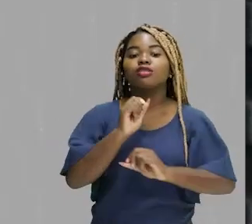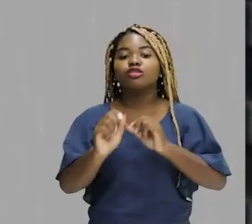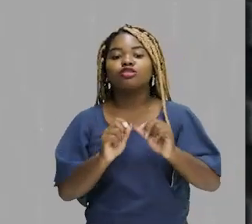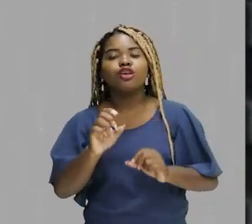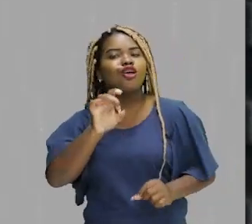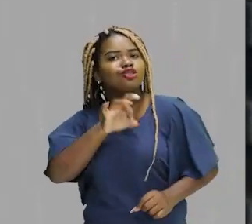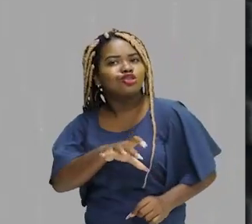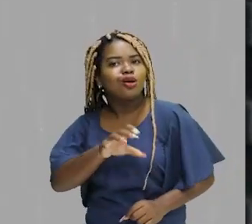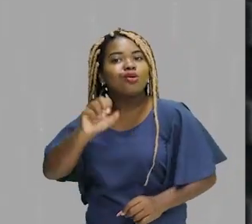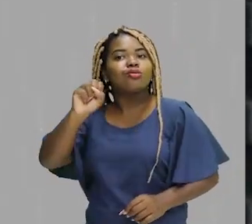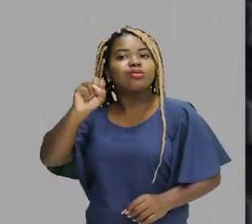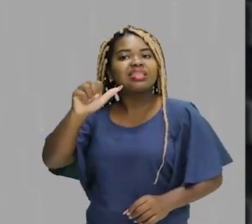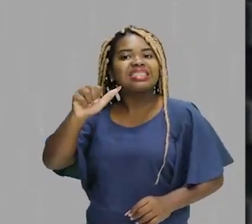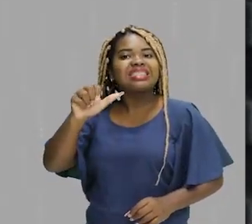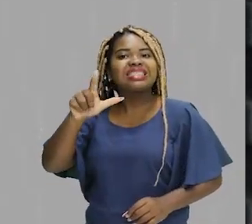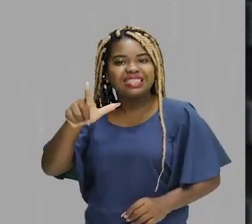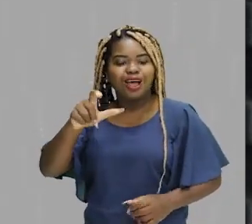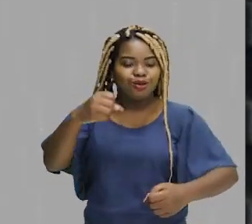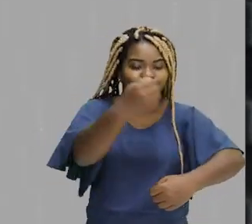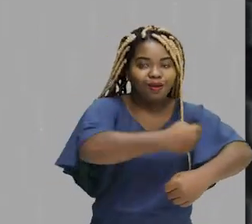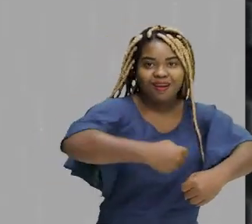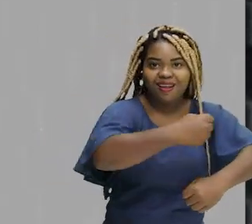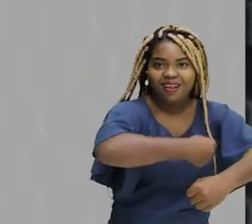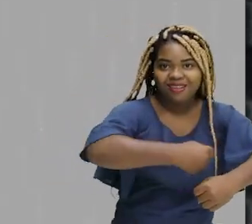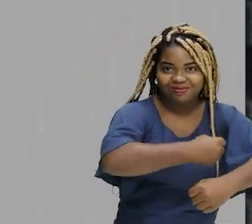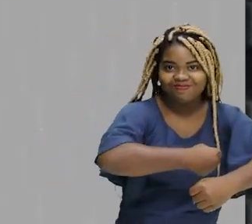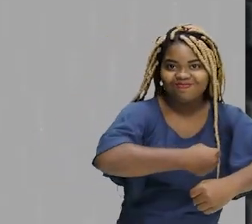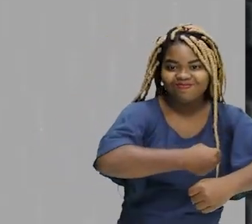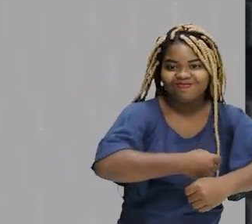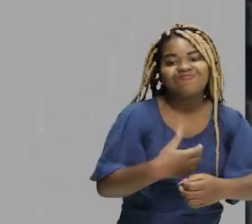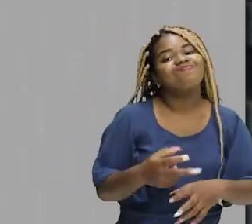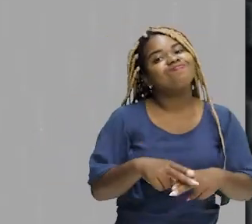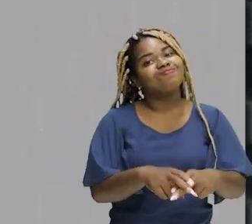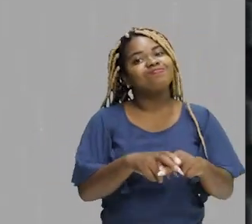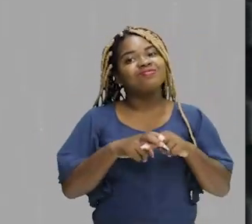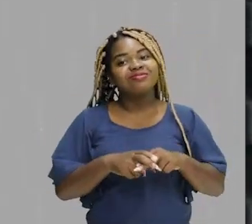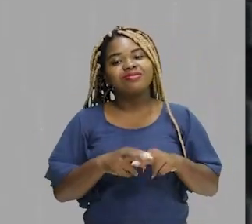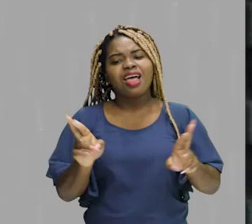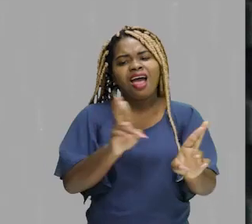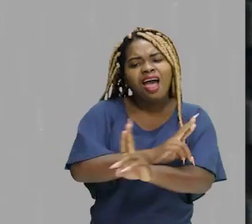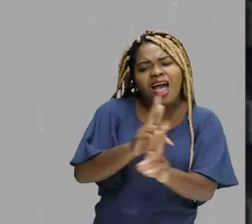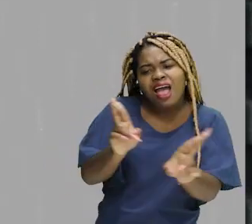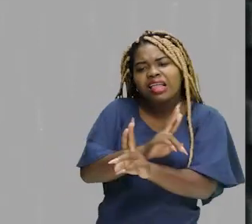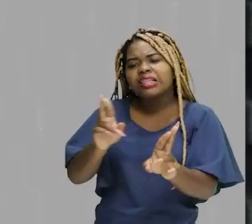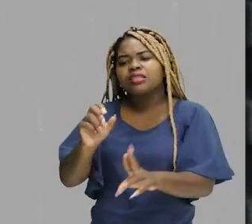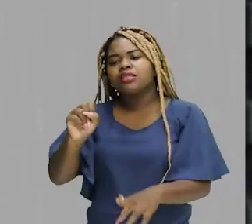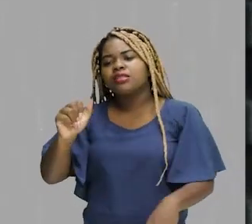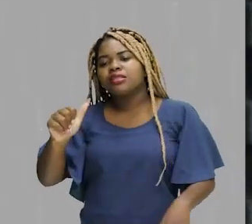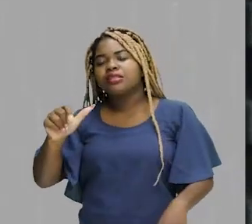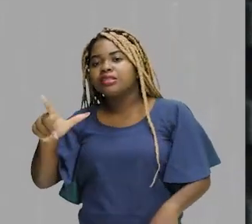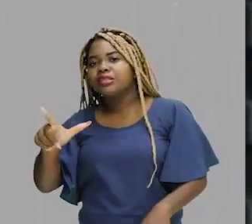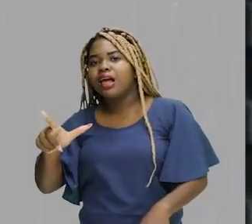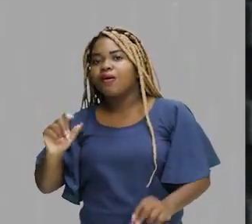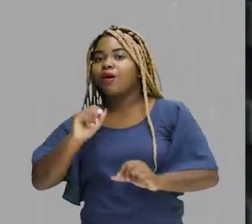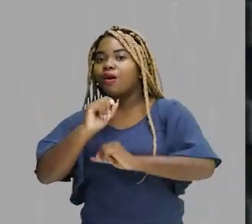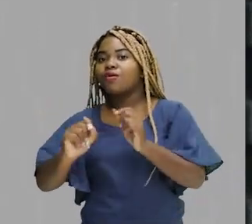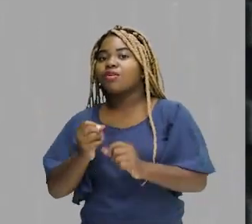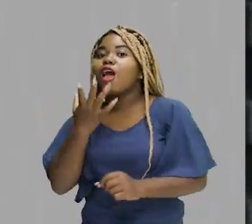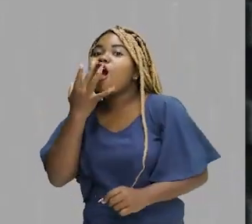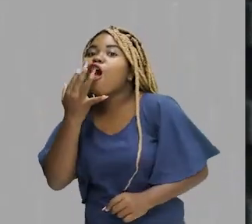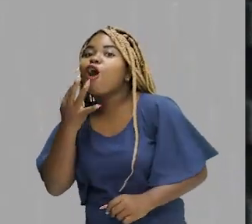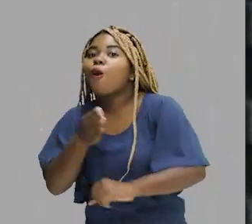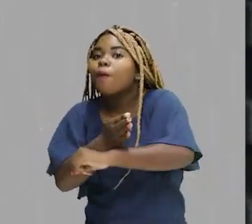conhecido sal de cozinha. E por esse motivo, relacionam sal à cor branca.